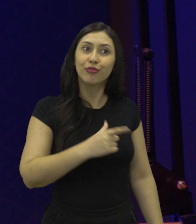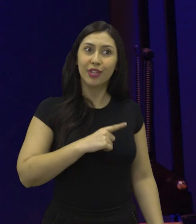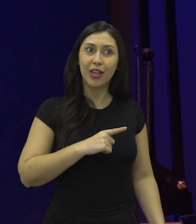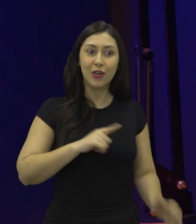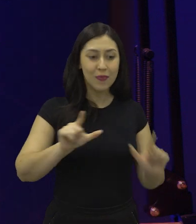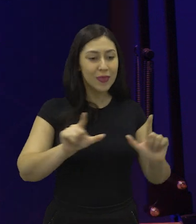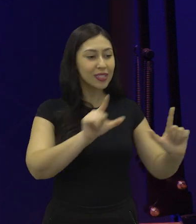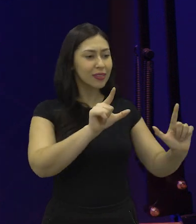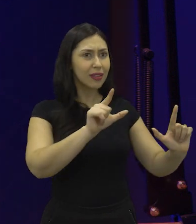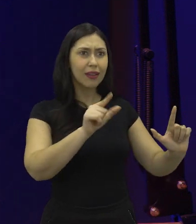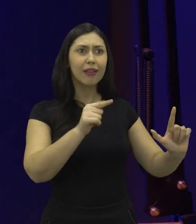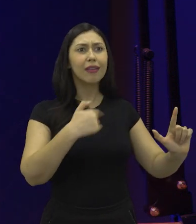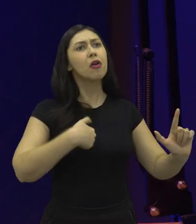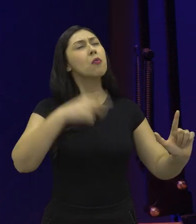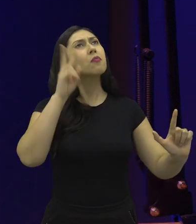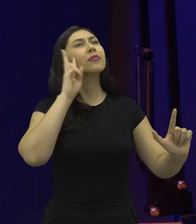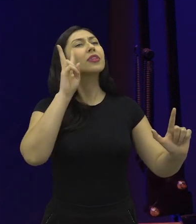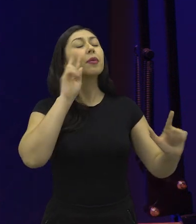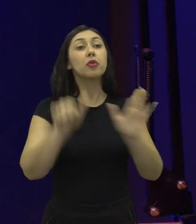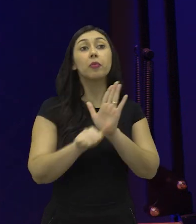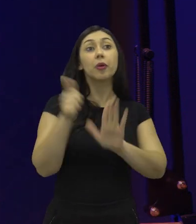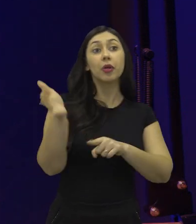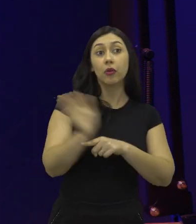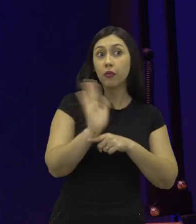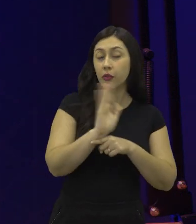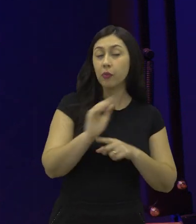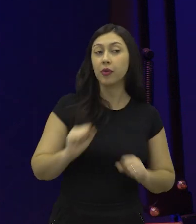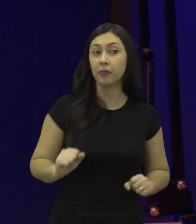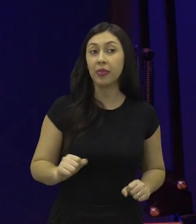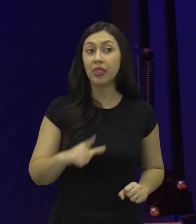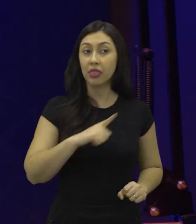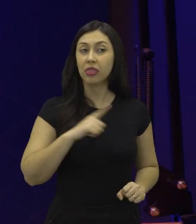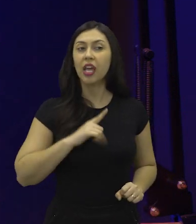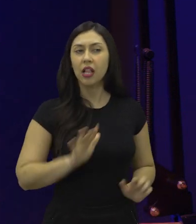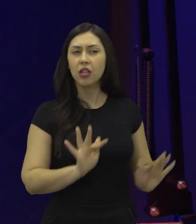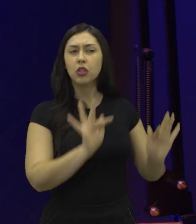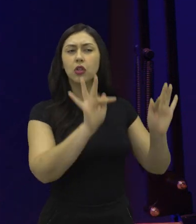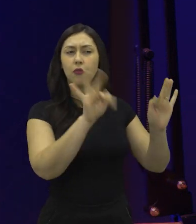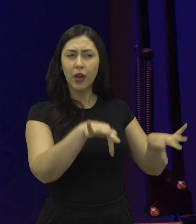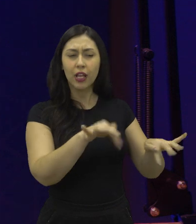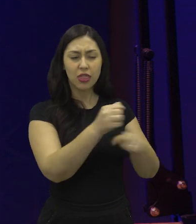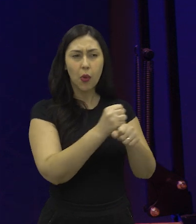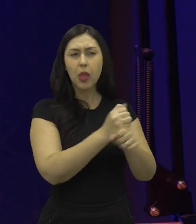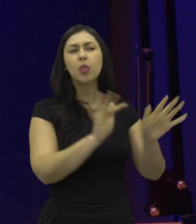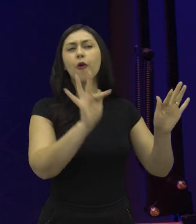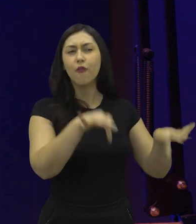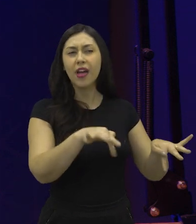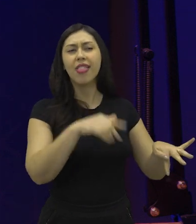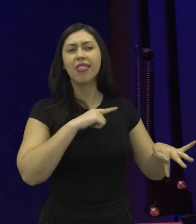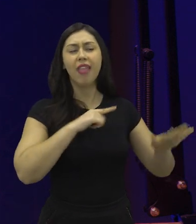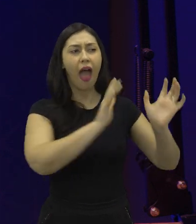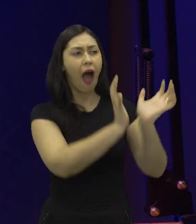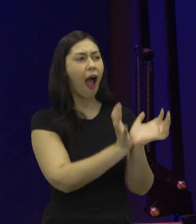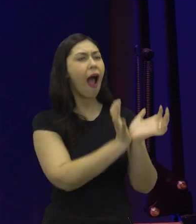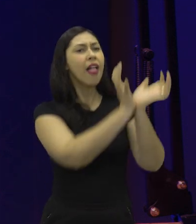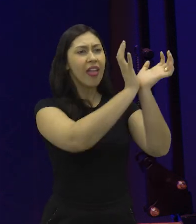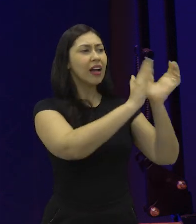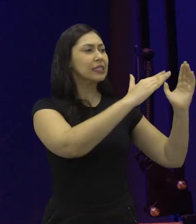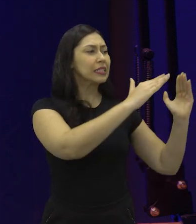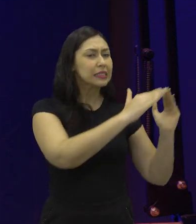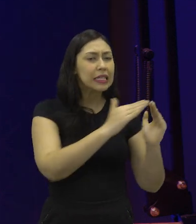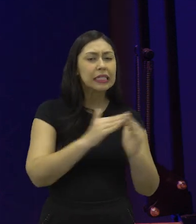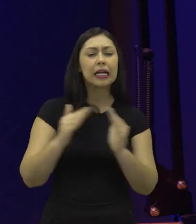me marcou bastante é logo do primeiro filme, quando no final, né, eles estão lá no final do ano, eles vão comemorar a Taça